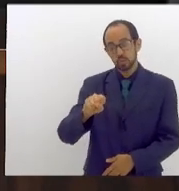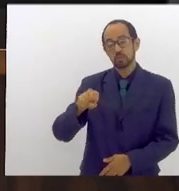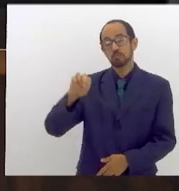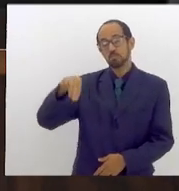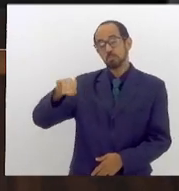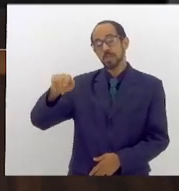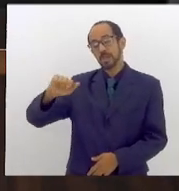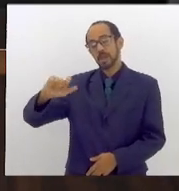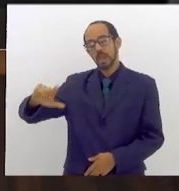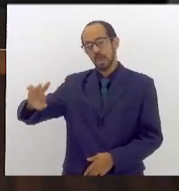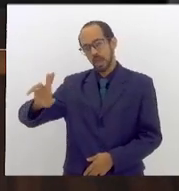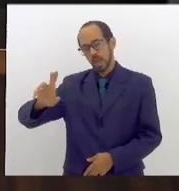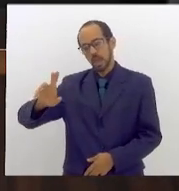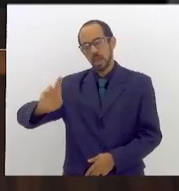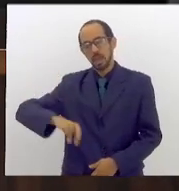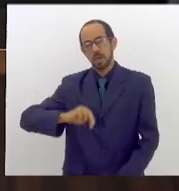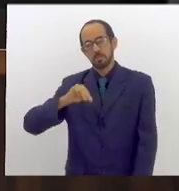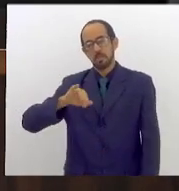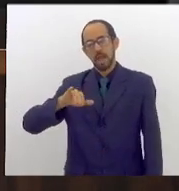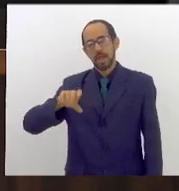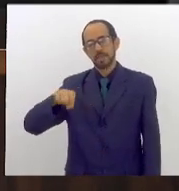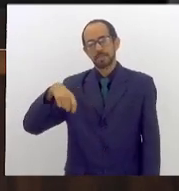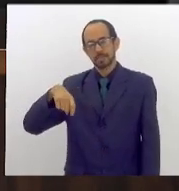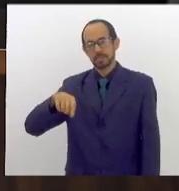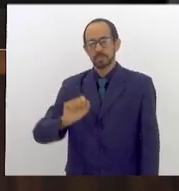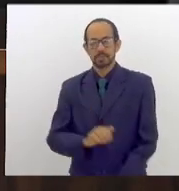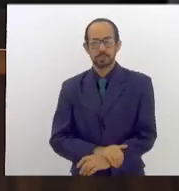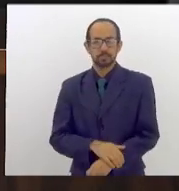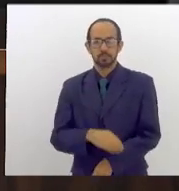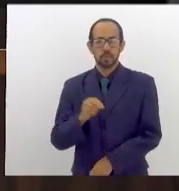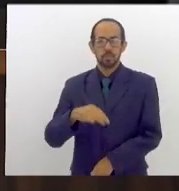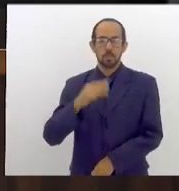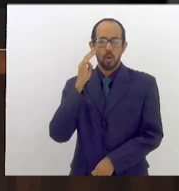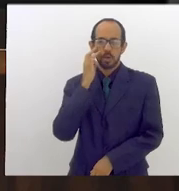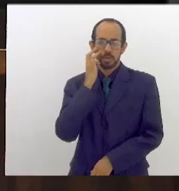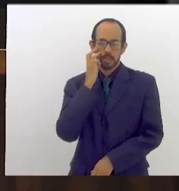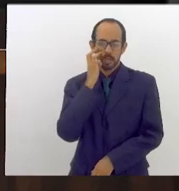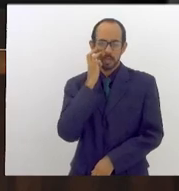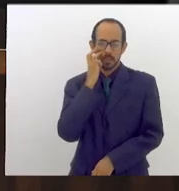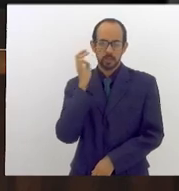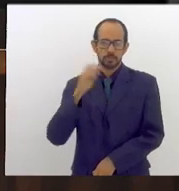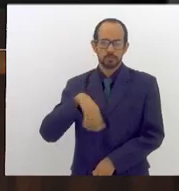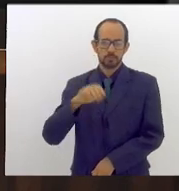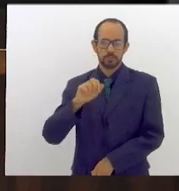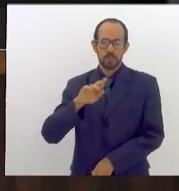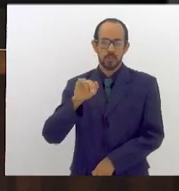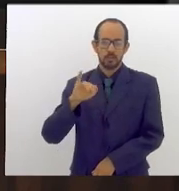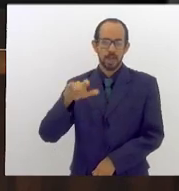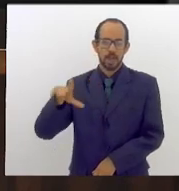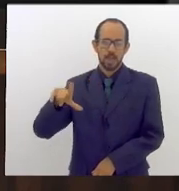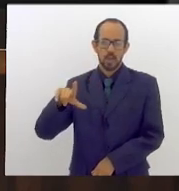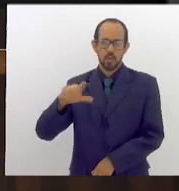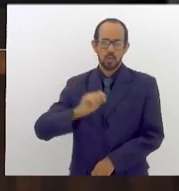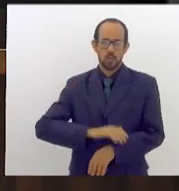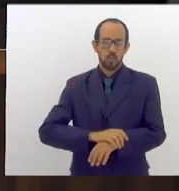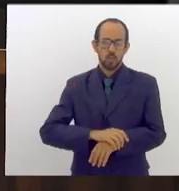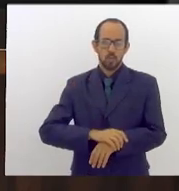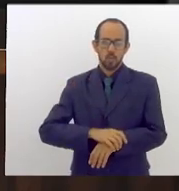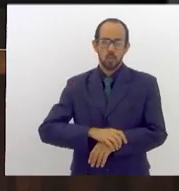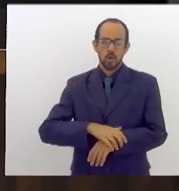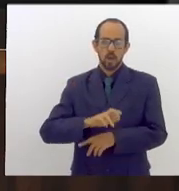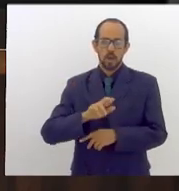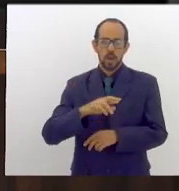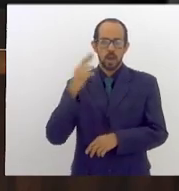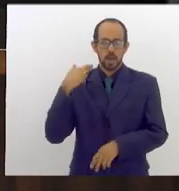Deputado Max Lemos deputada Mônica Francisco Deputado Rafael do gordo deputada Renata